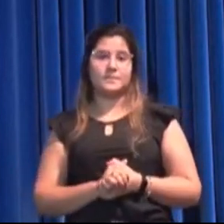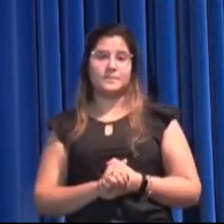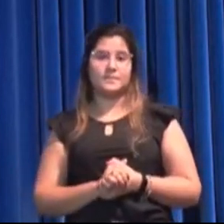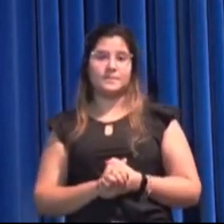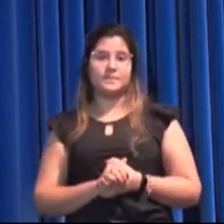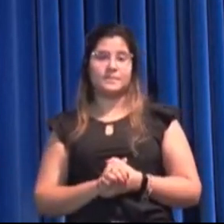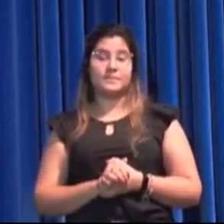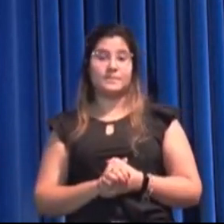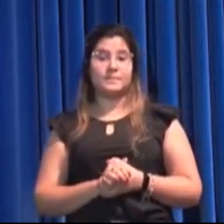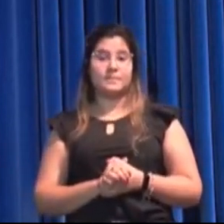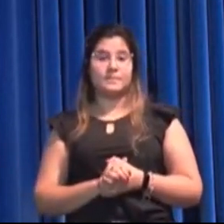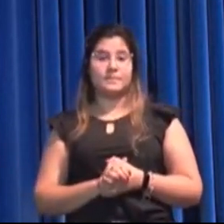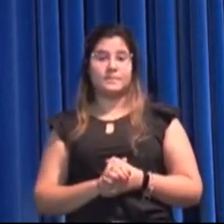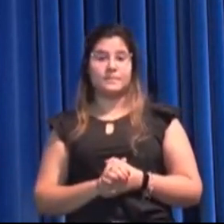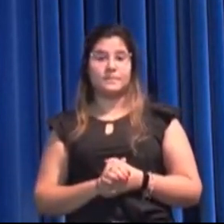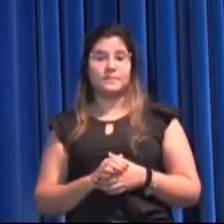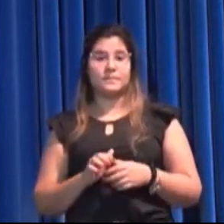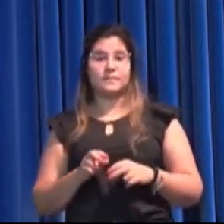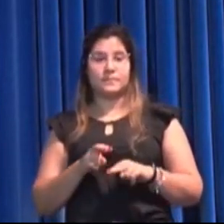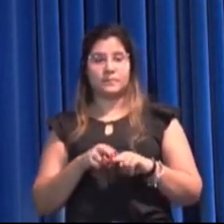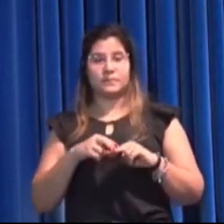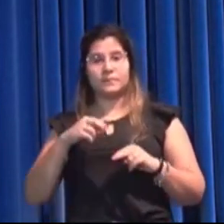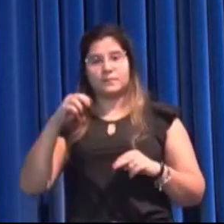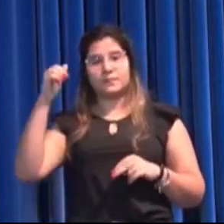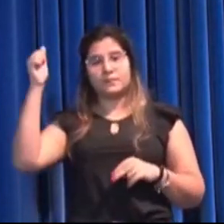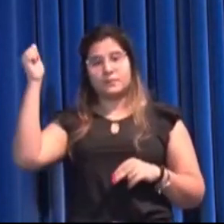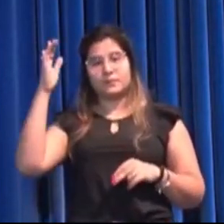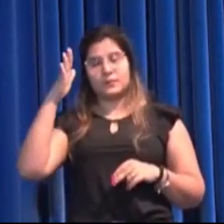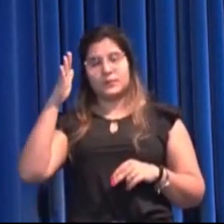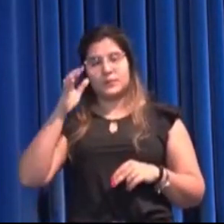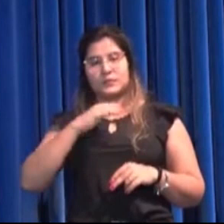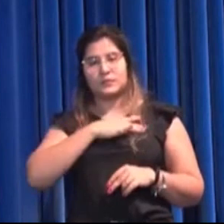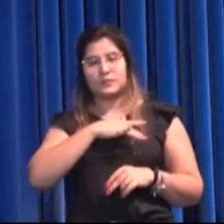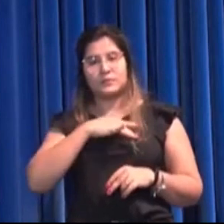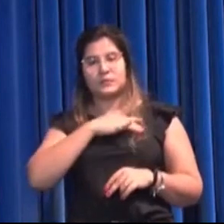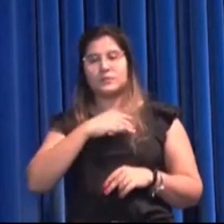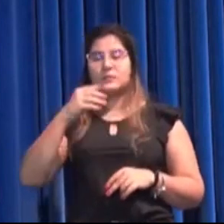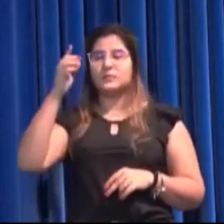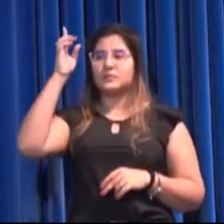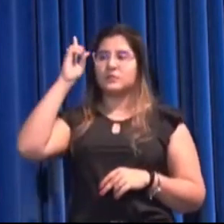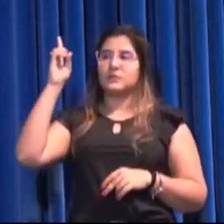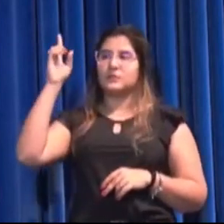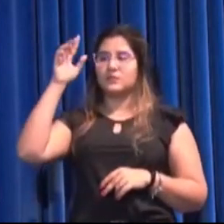Porém, pela graça e misericórdia de Deus, Ele nunca desistiu de nós.